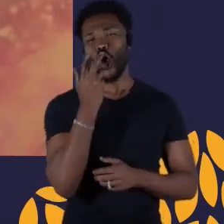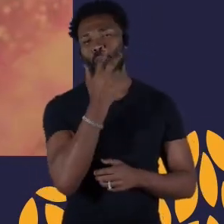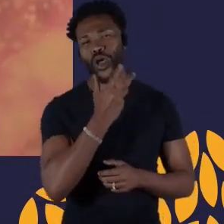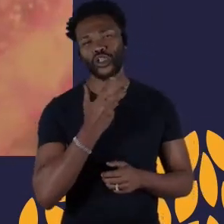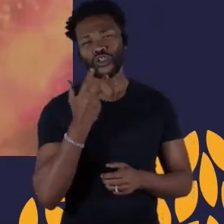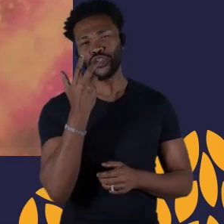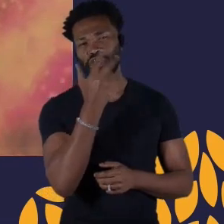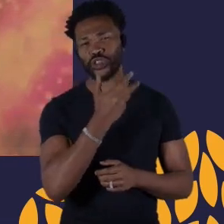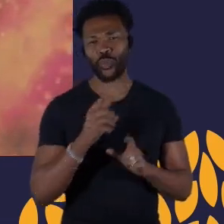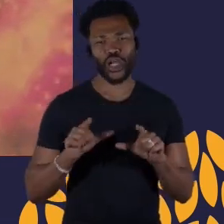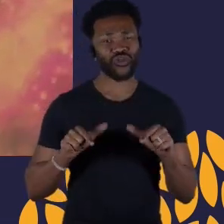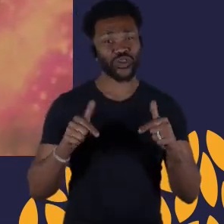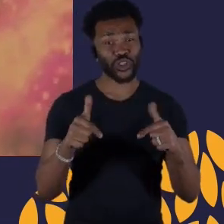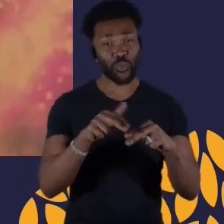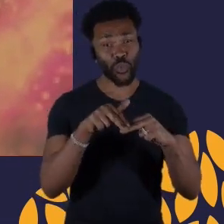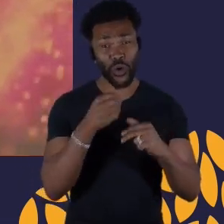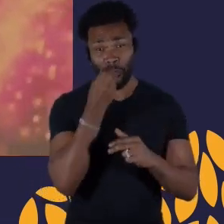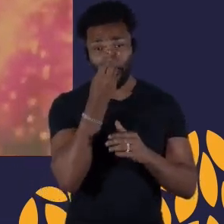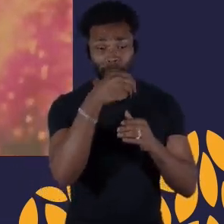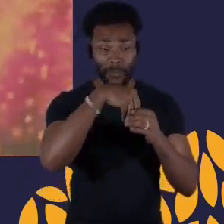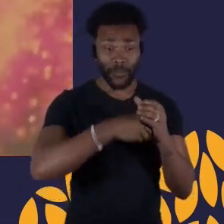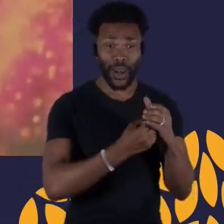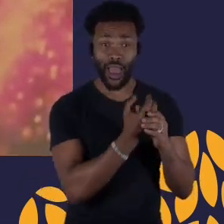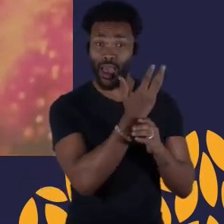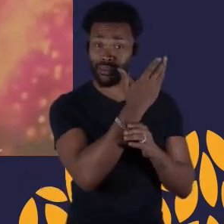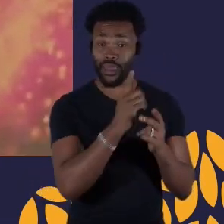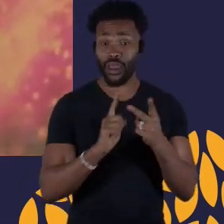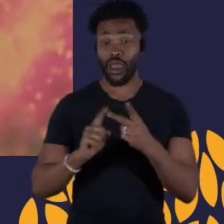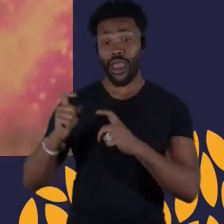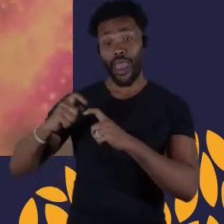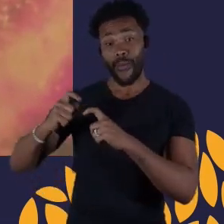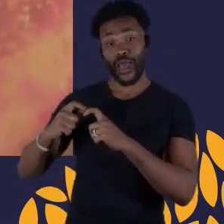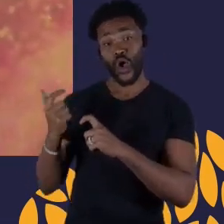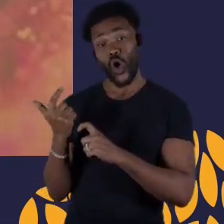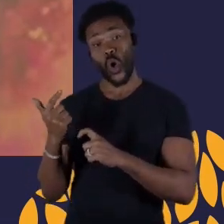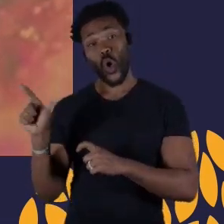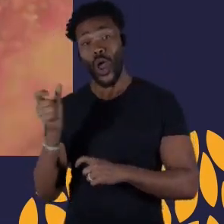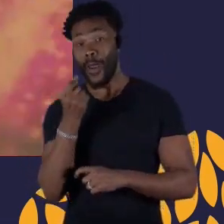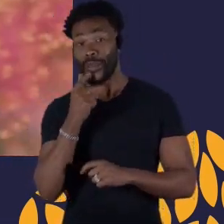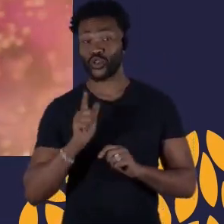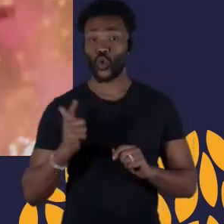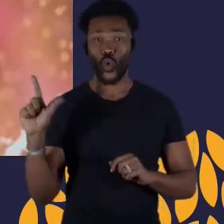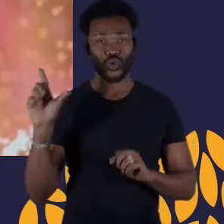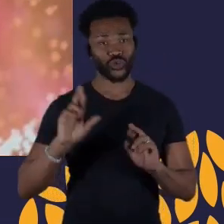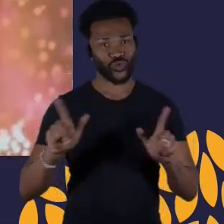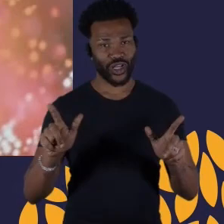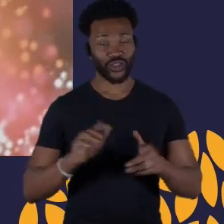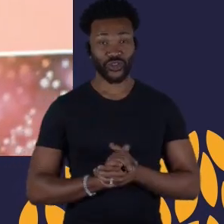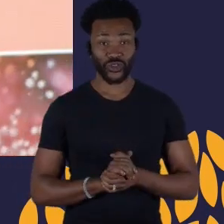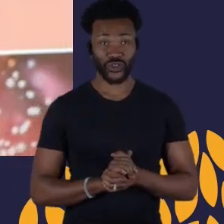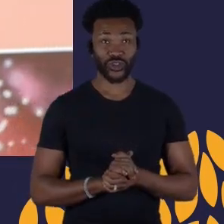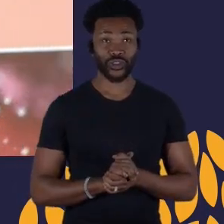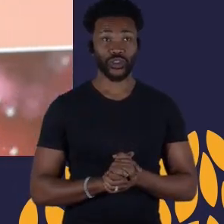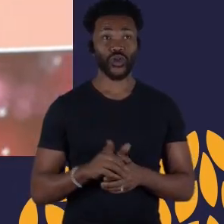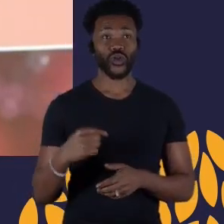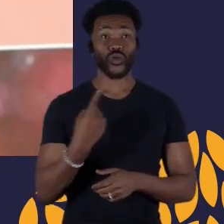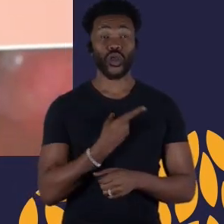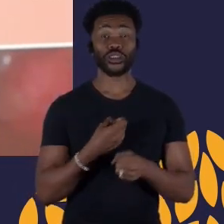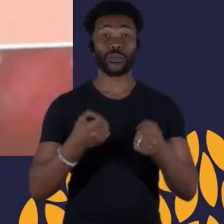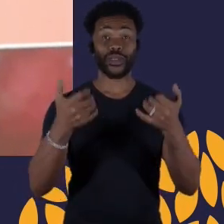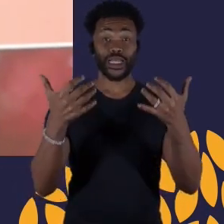romanticismo e ativismo pela planta uma coisa, medicamento outra coisa. Mas, a hora que falamos